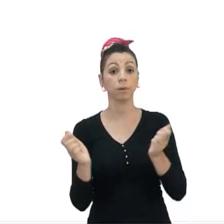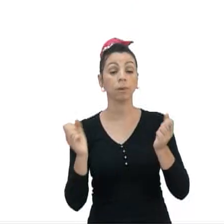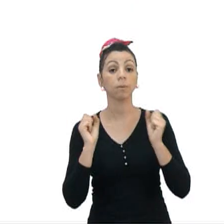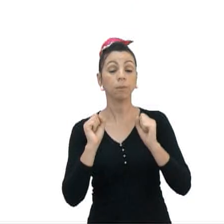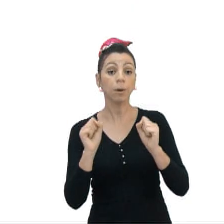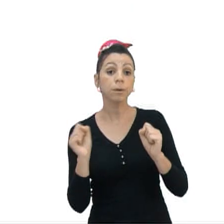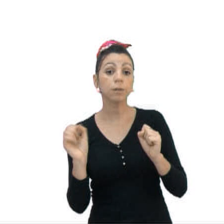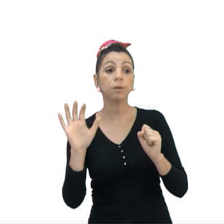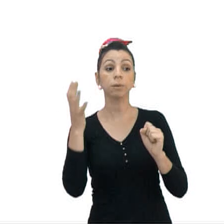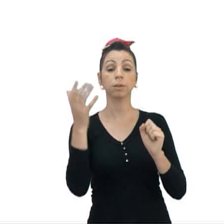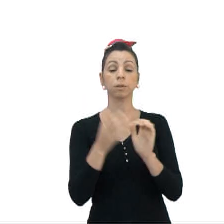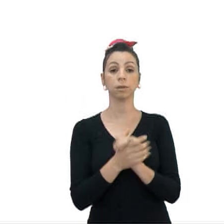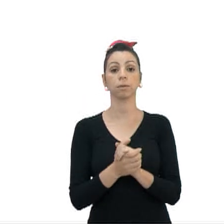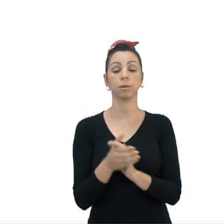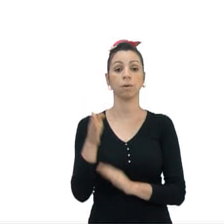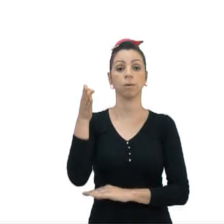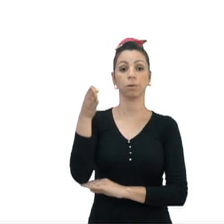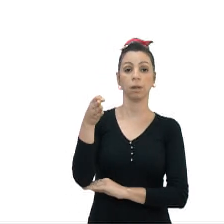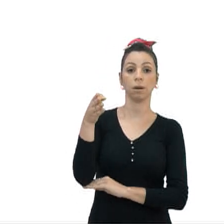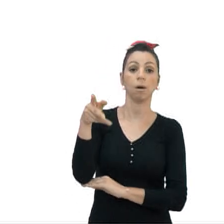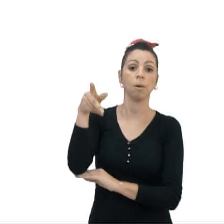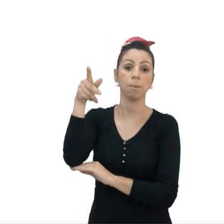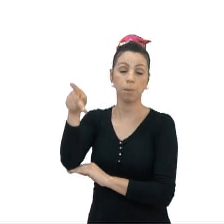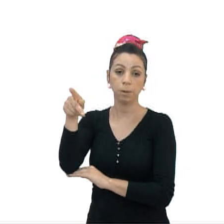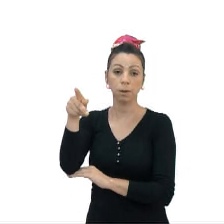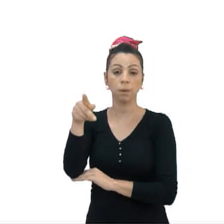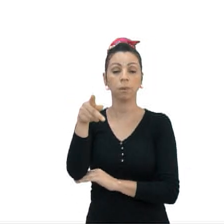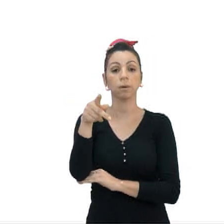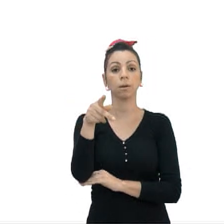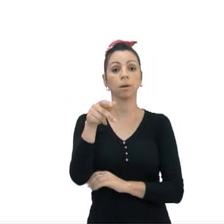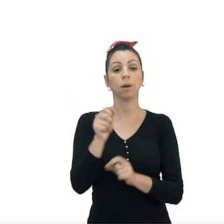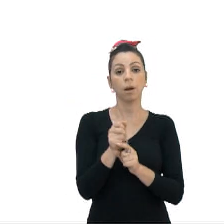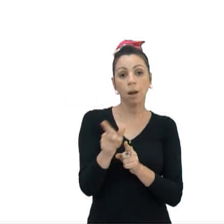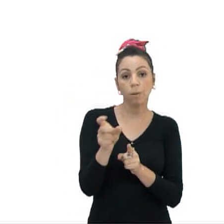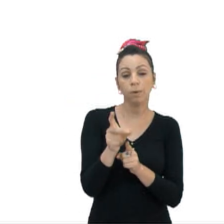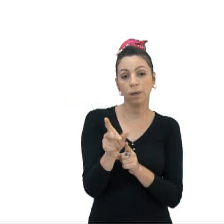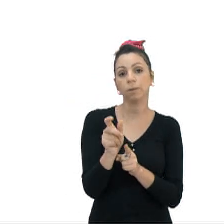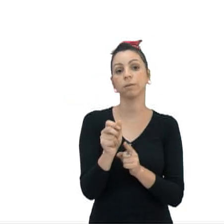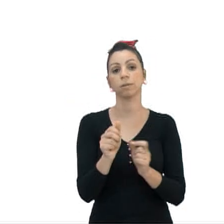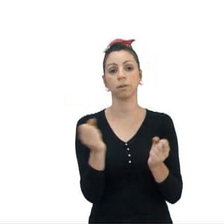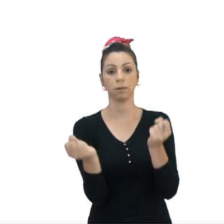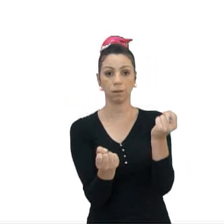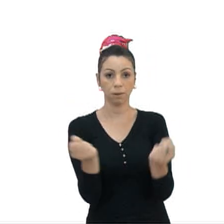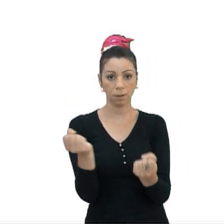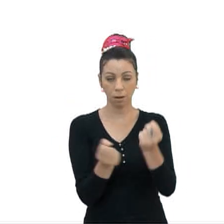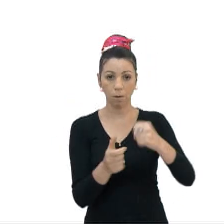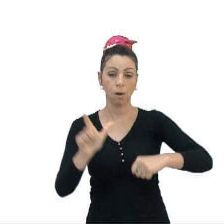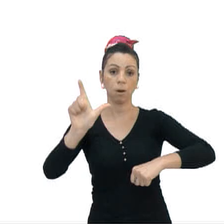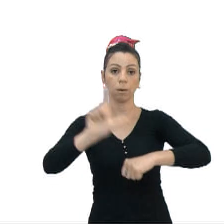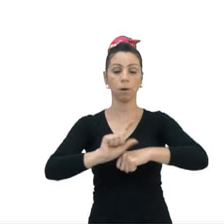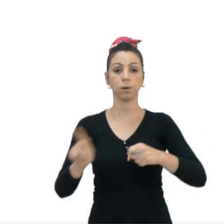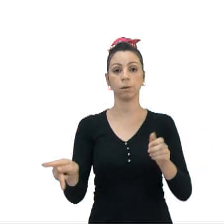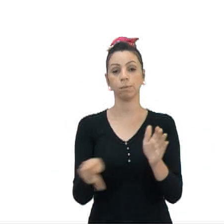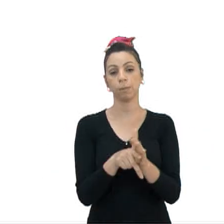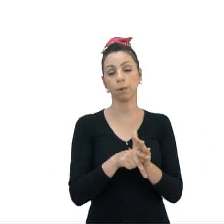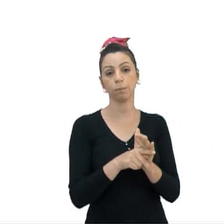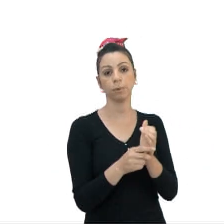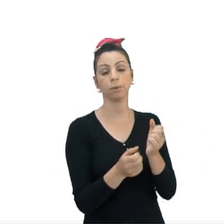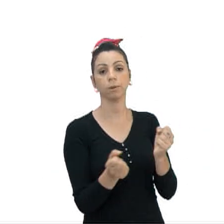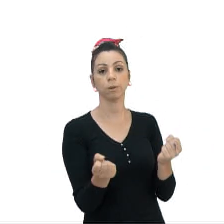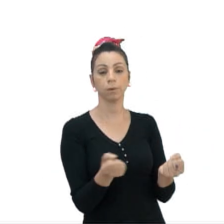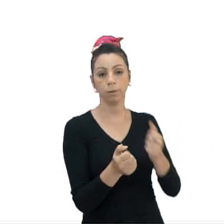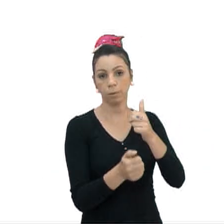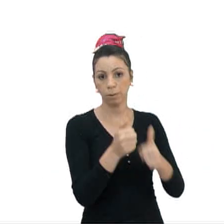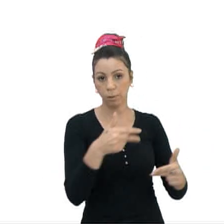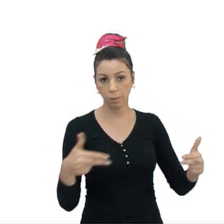possibilidades. Hotéis, pousadas, aluguel de carros, loja de produtos esportivos, restaurantes, agências